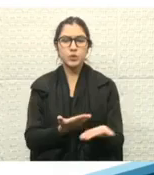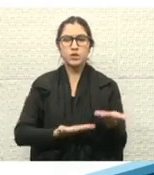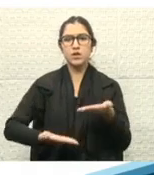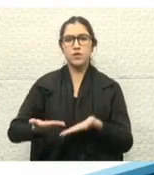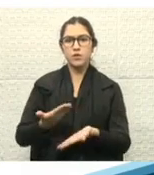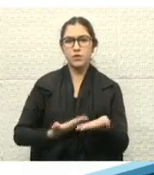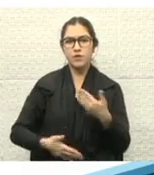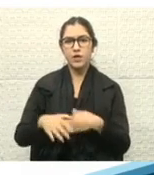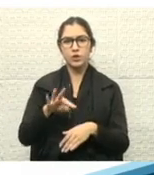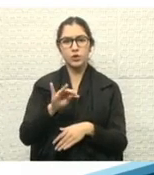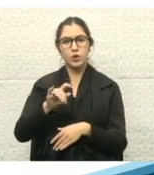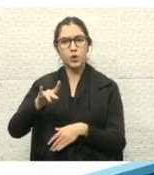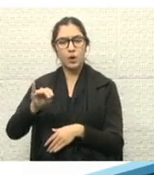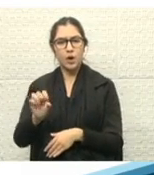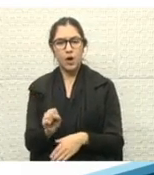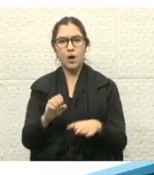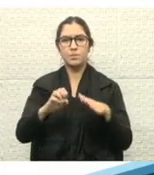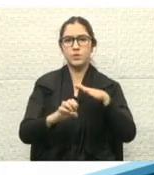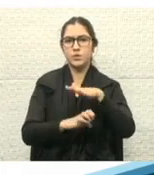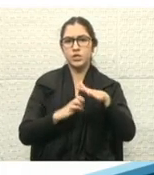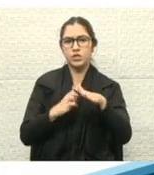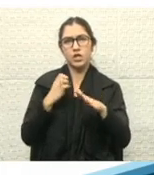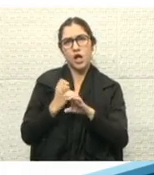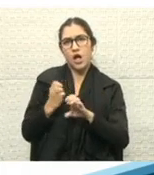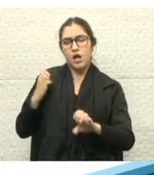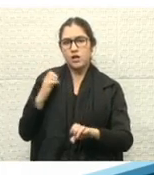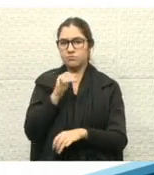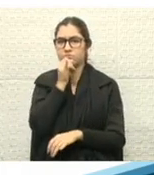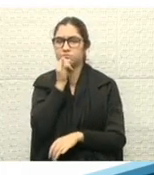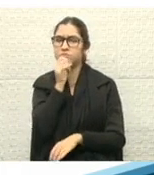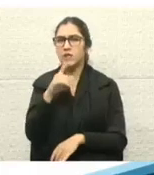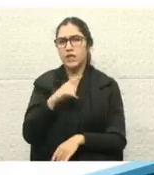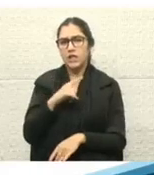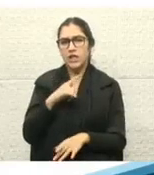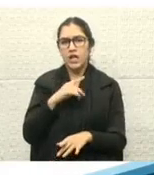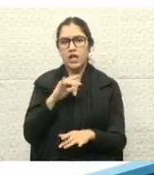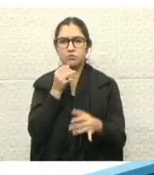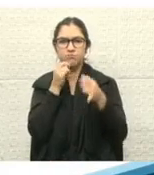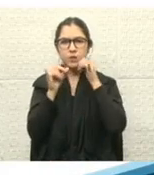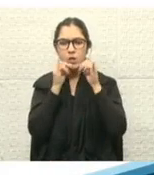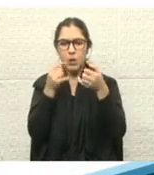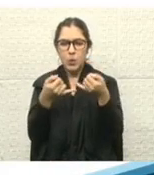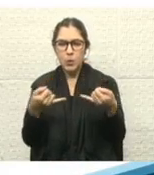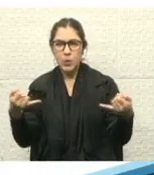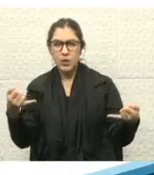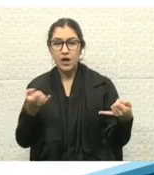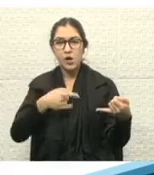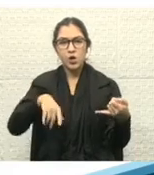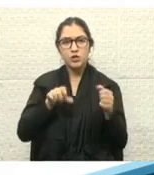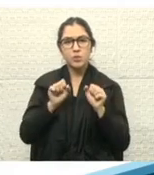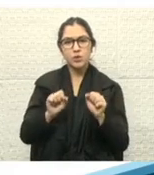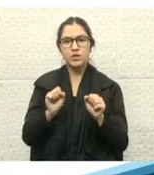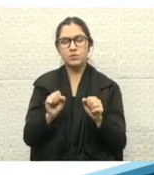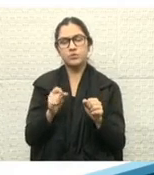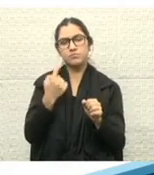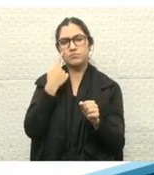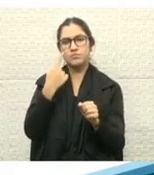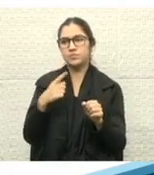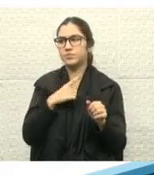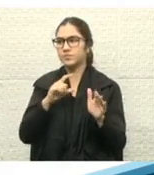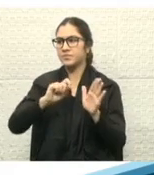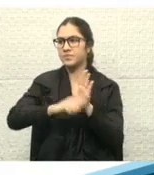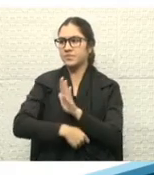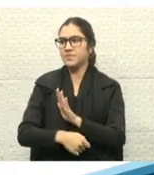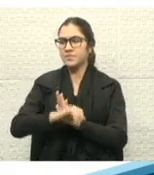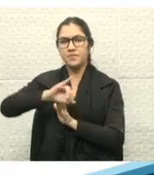envolvendo tópicos da área da engenharia elétrica, por exemplo, que envolvem corrente elétrica, nós podemos adotar a